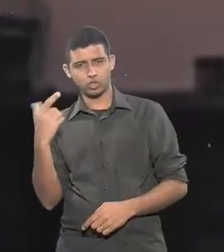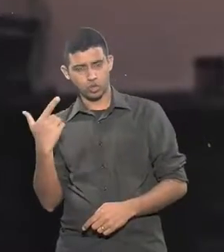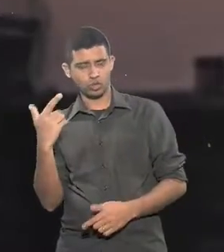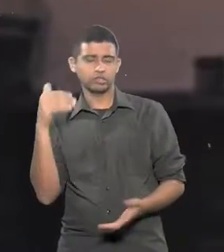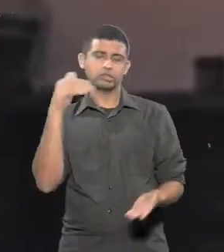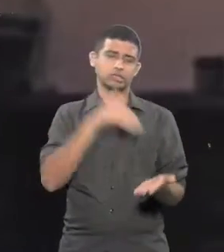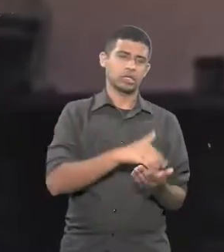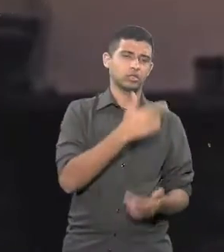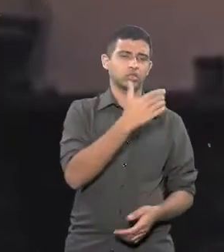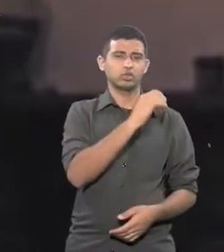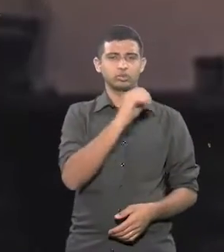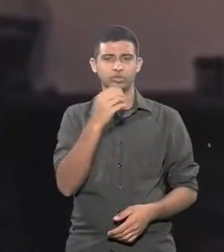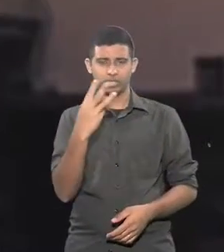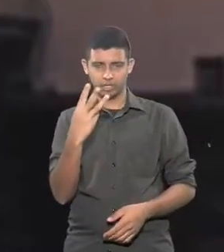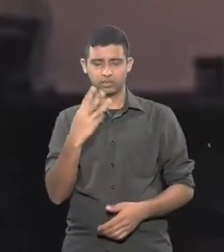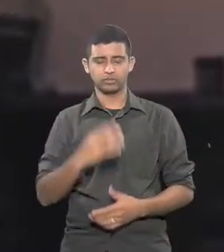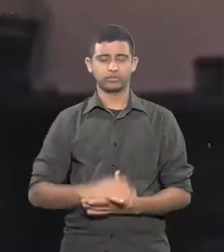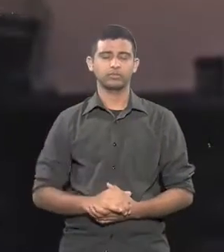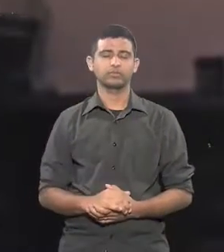2003,